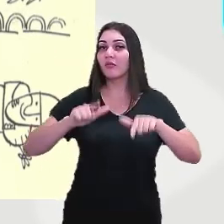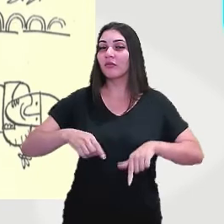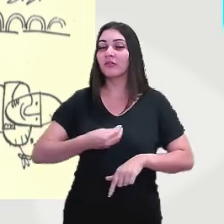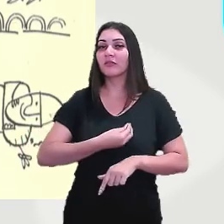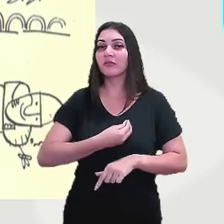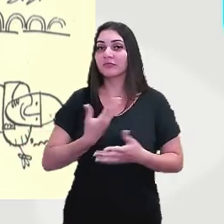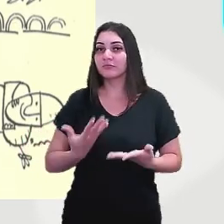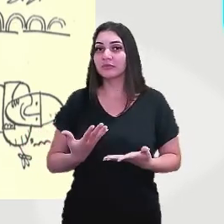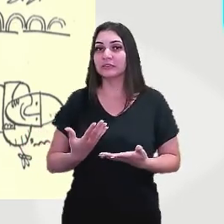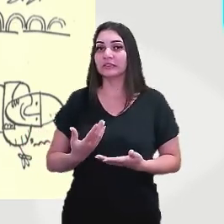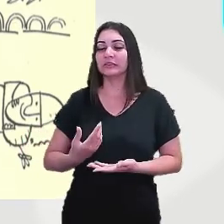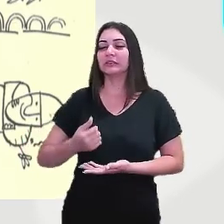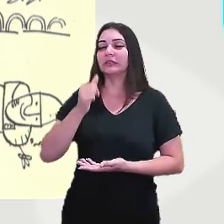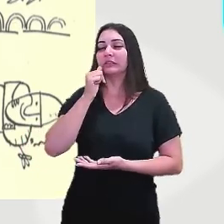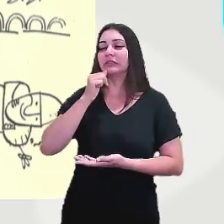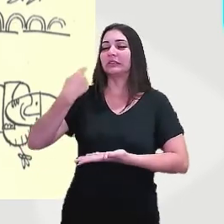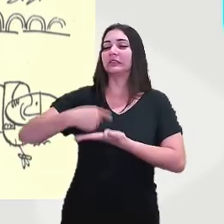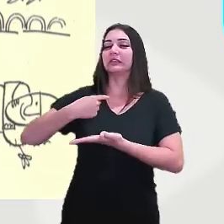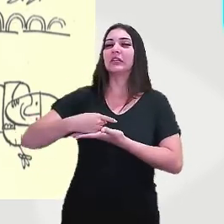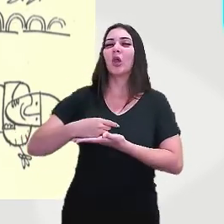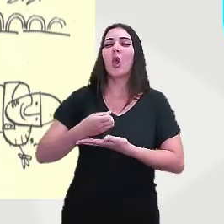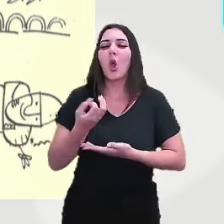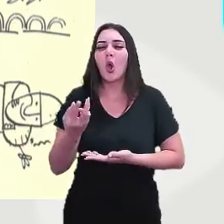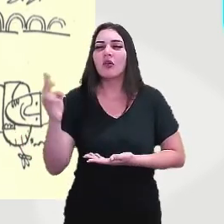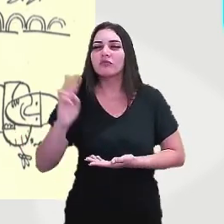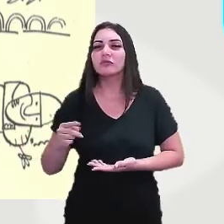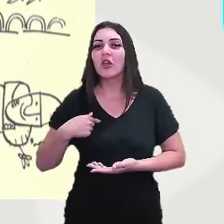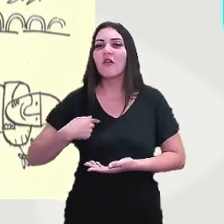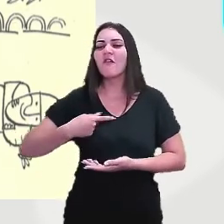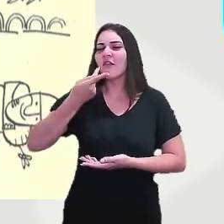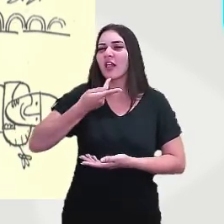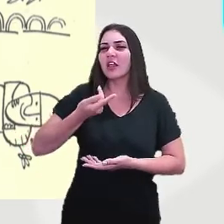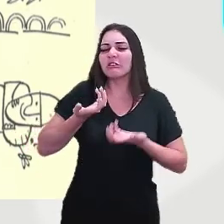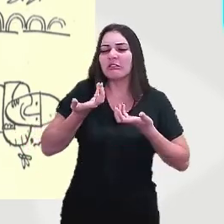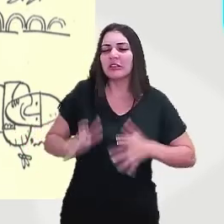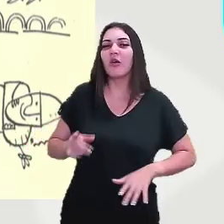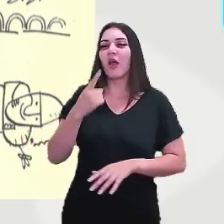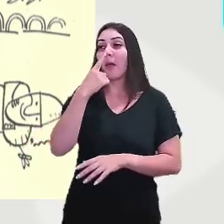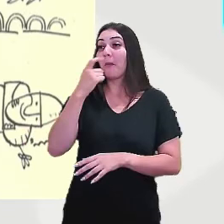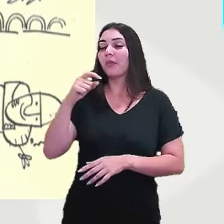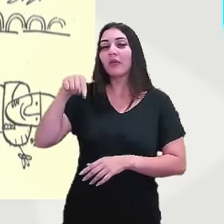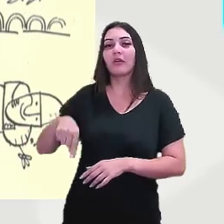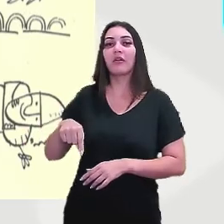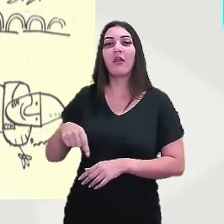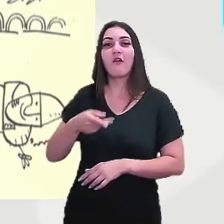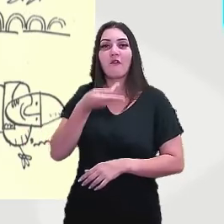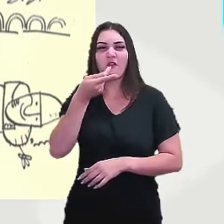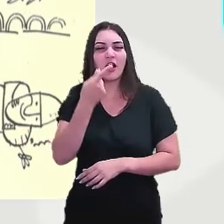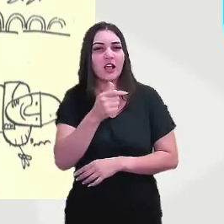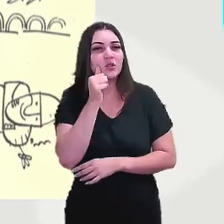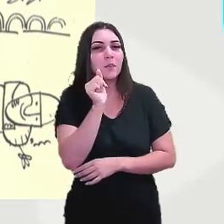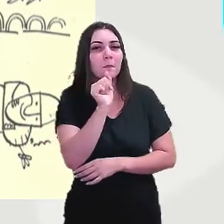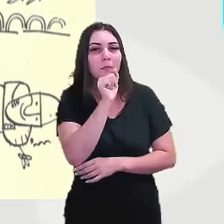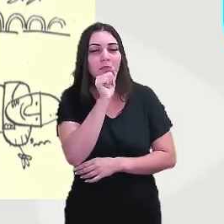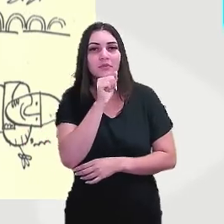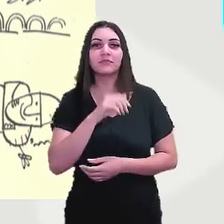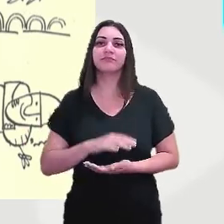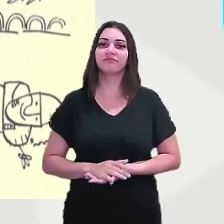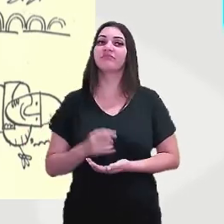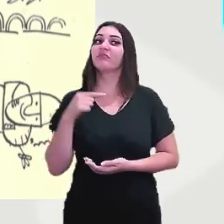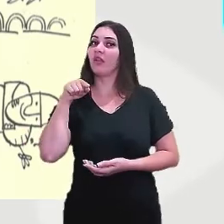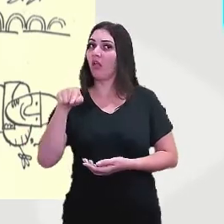bronca da síndica. Quantas vezes vou ter que repetir que eu não quero o Pum aqui? Vou falar com sua mãe. E